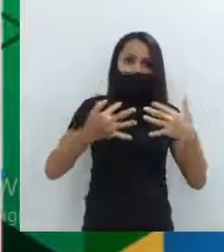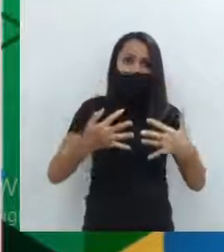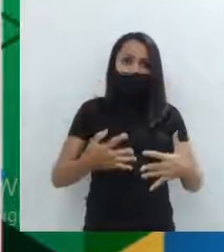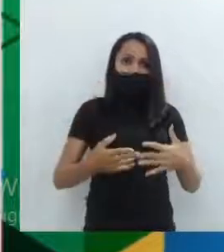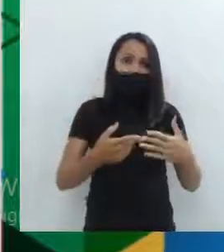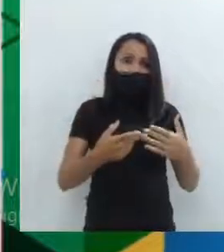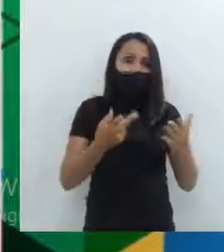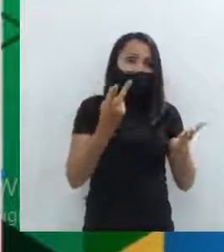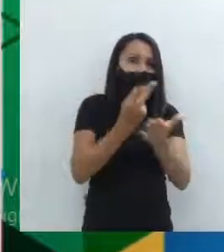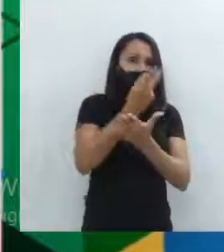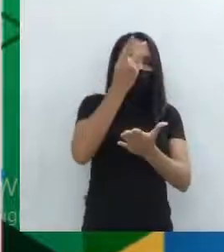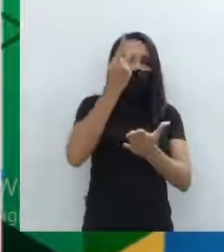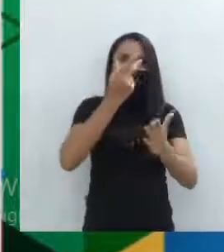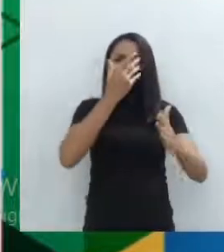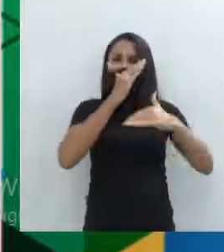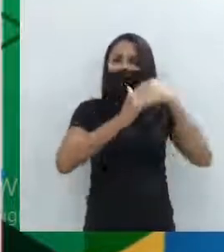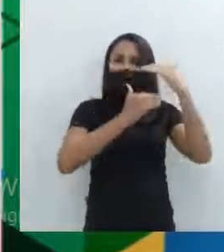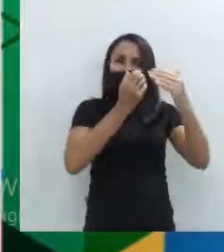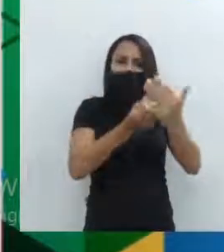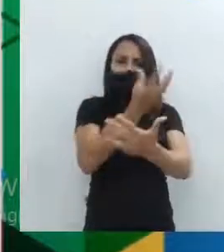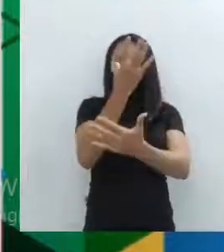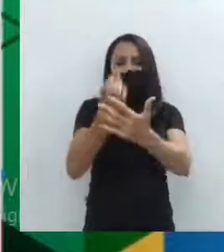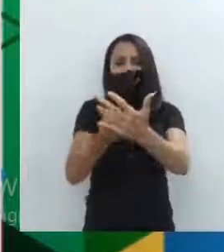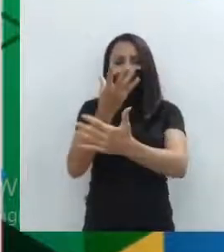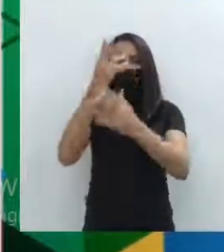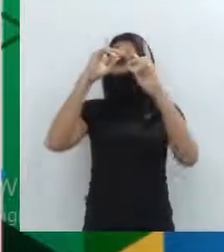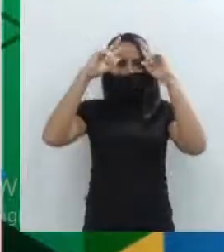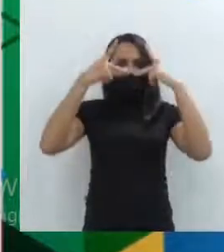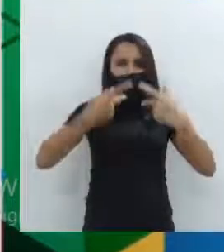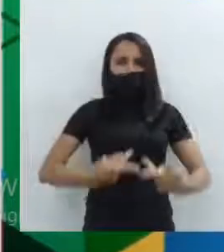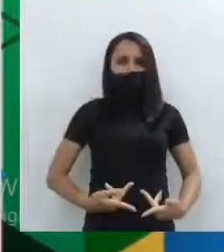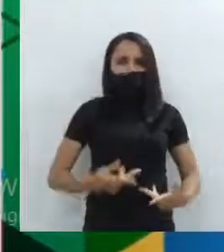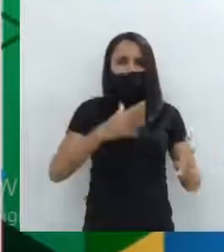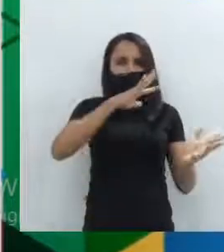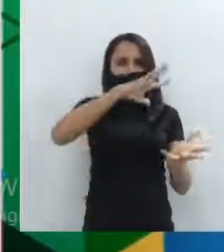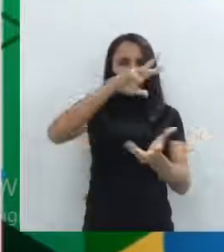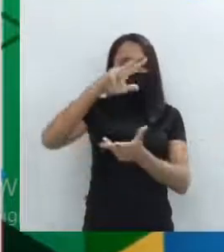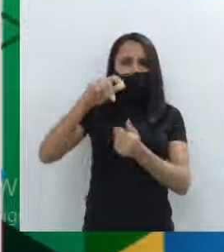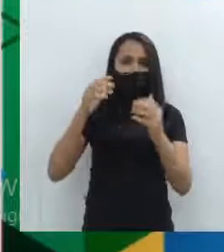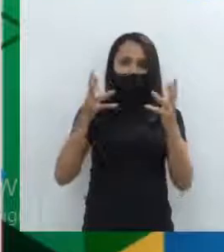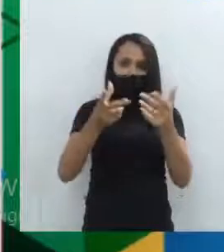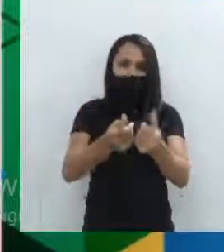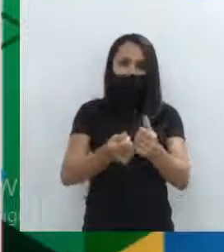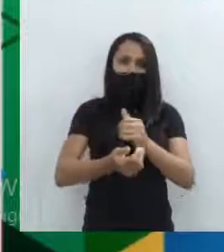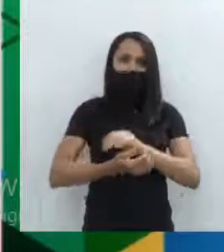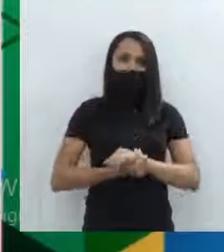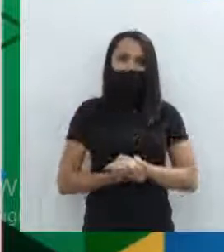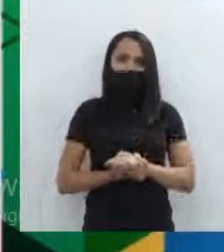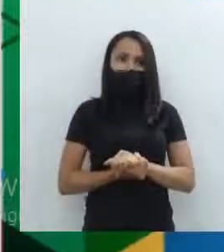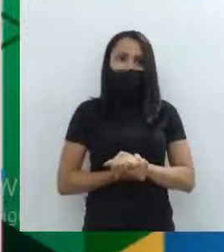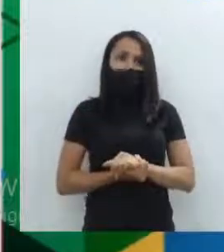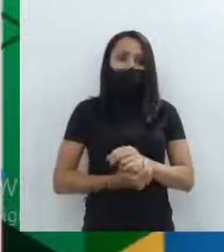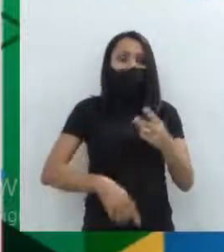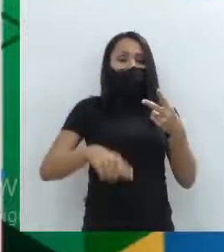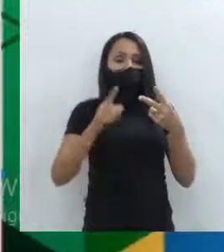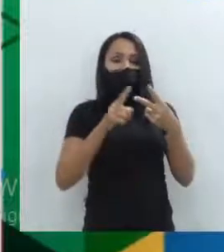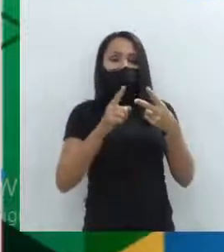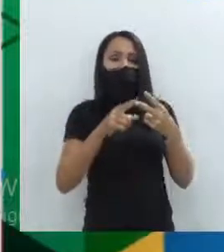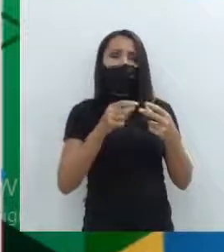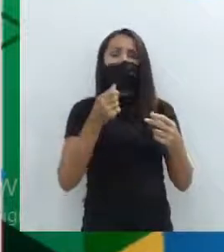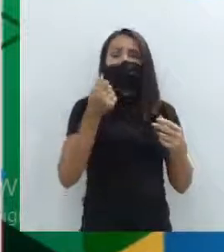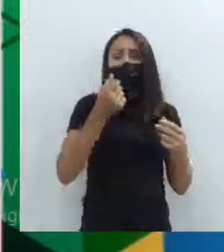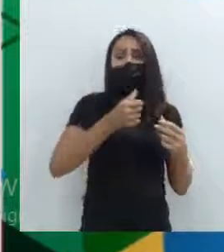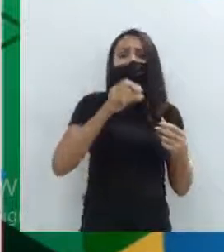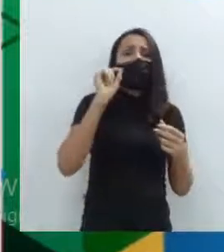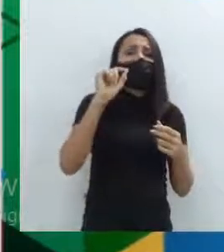dos processos, da origem da humanidade e do universo como um todo. Segunda coisa que você precisa colocar na sua mente, o que é a